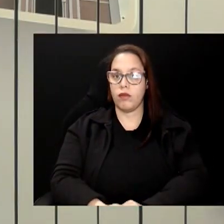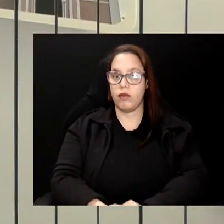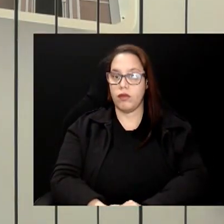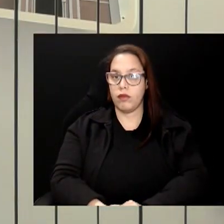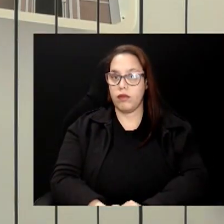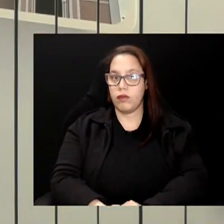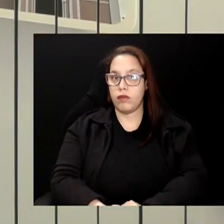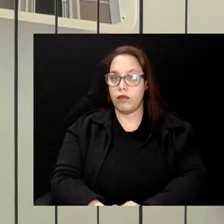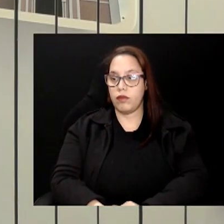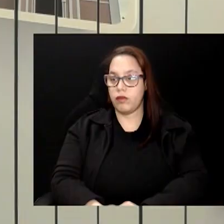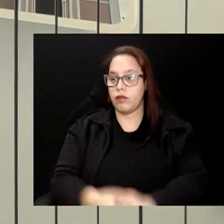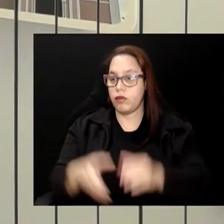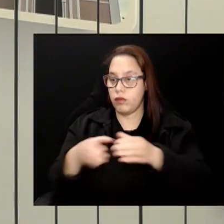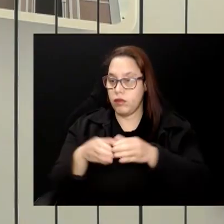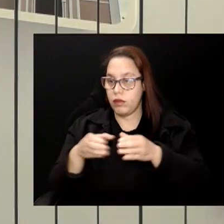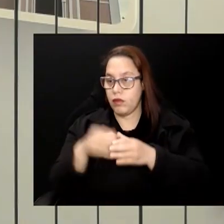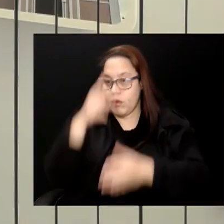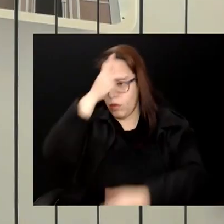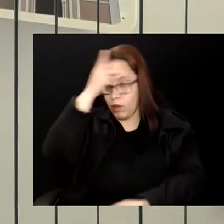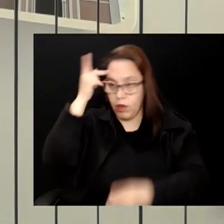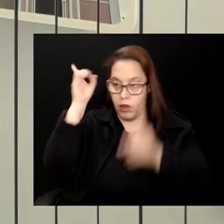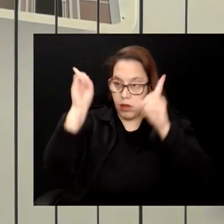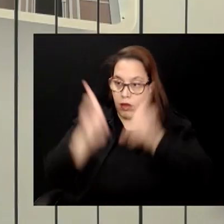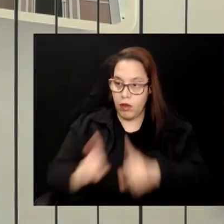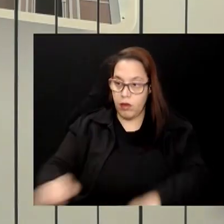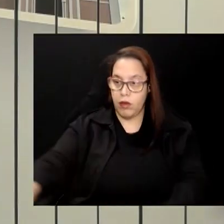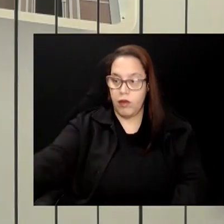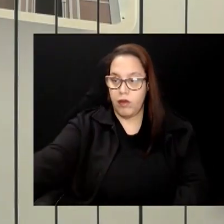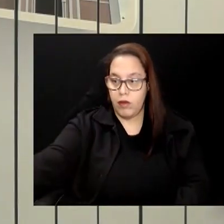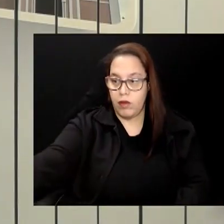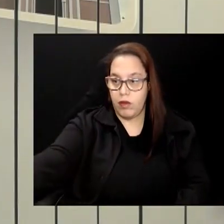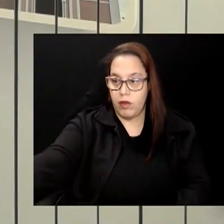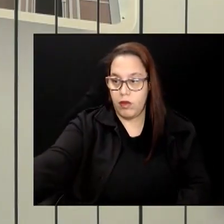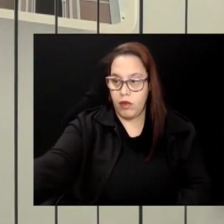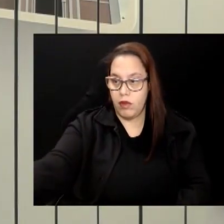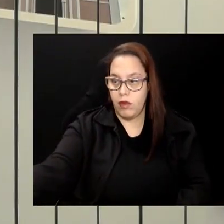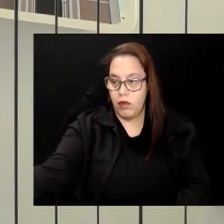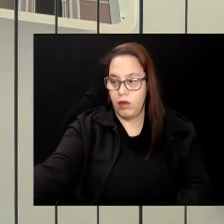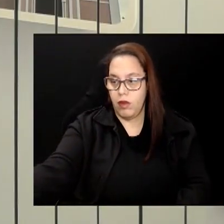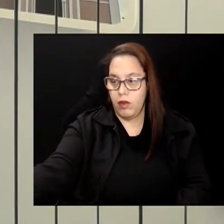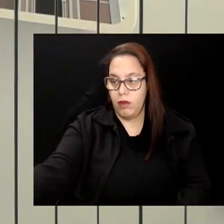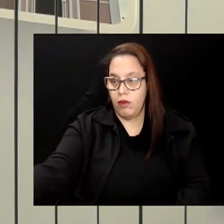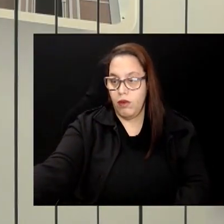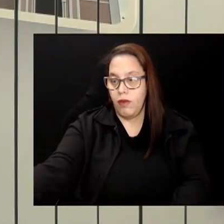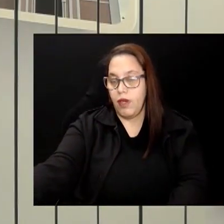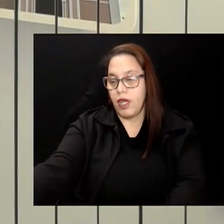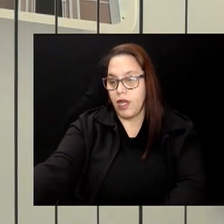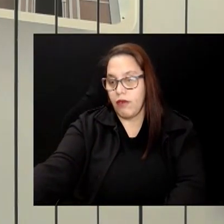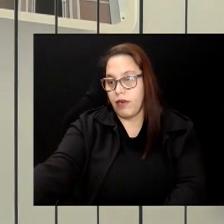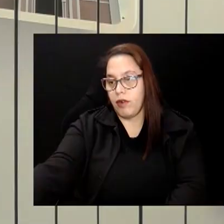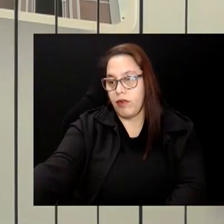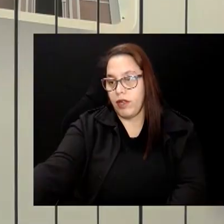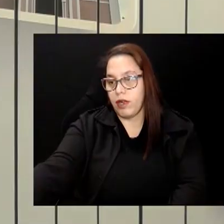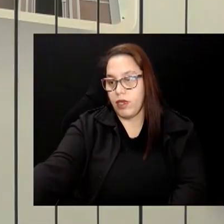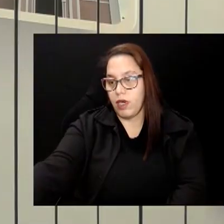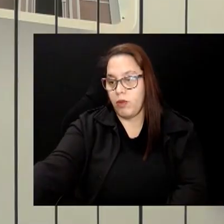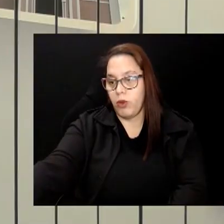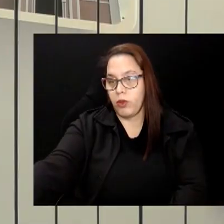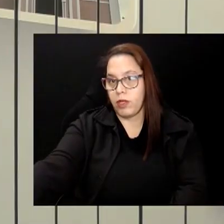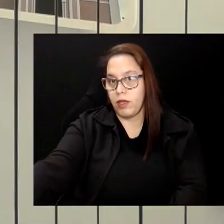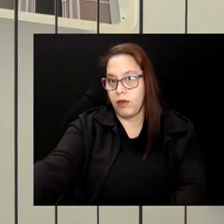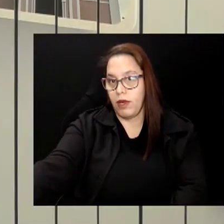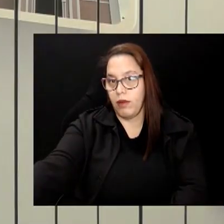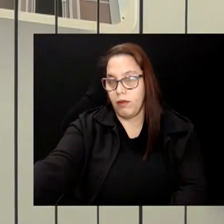A Comissão das Pessoas com Deficiência ou Mobilidade Reduzida aqui da Câmara, presidida pela vereadora Débora Palermo,